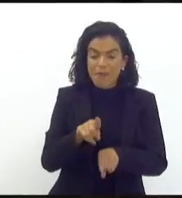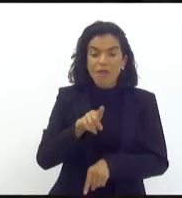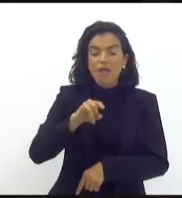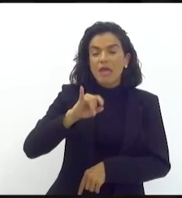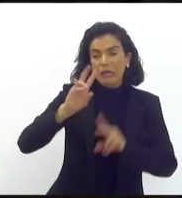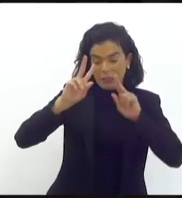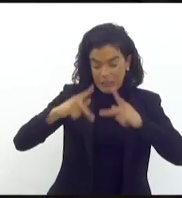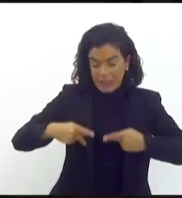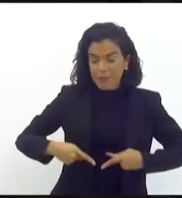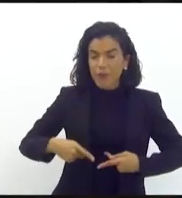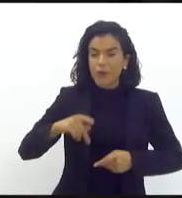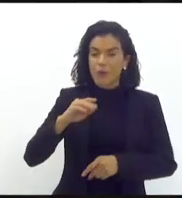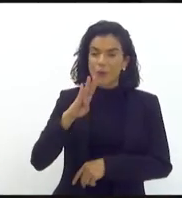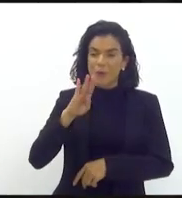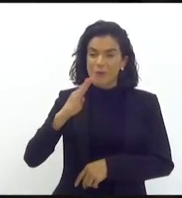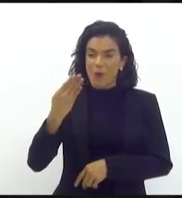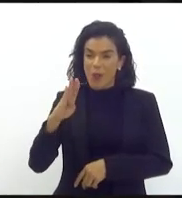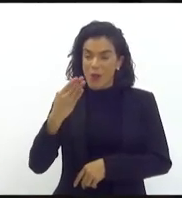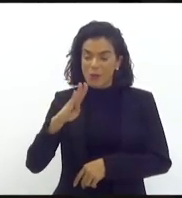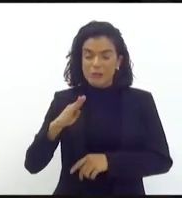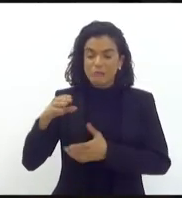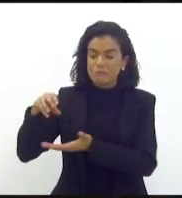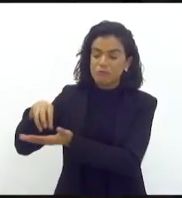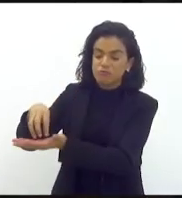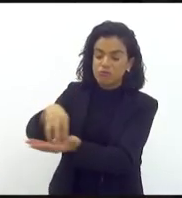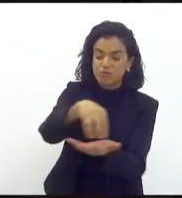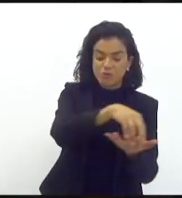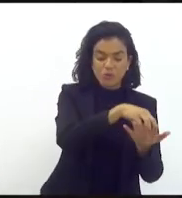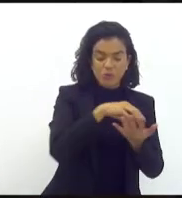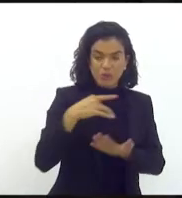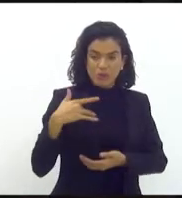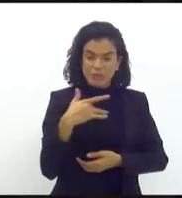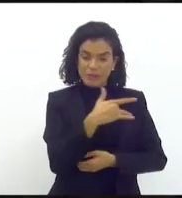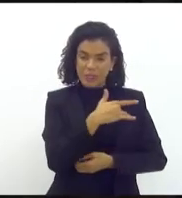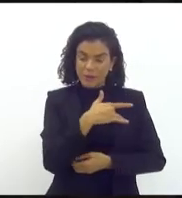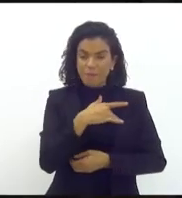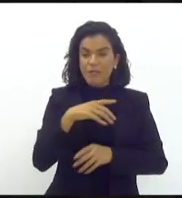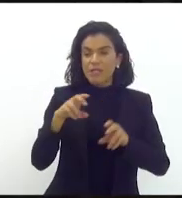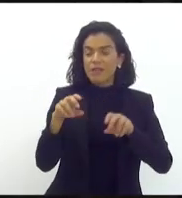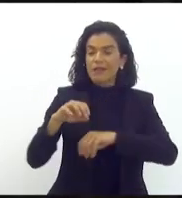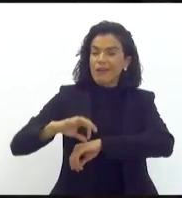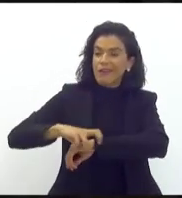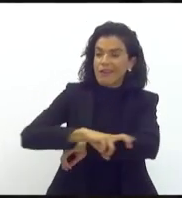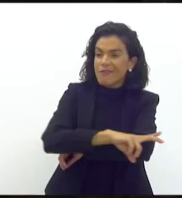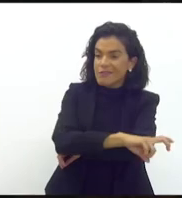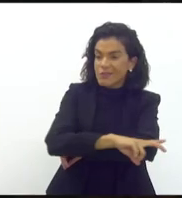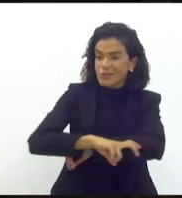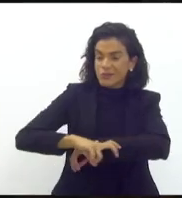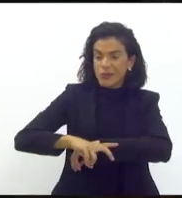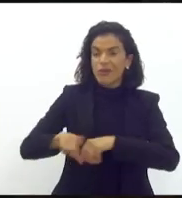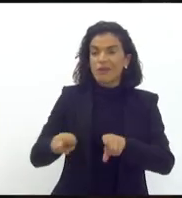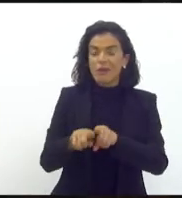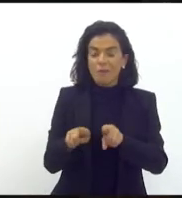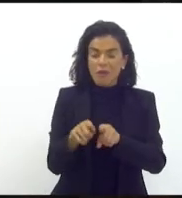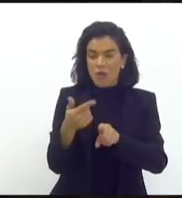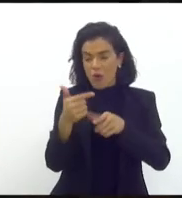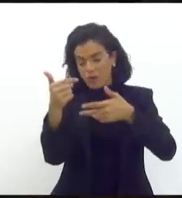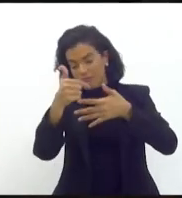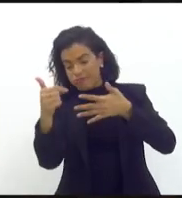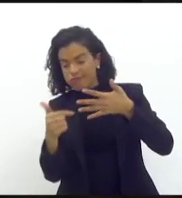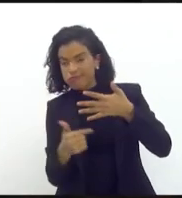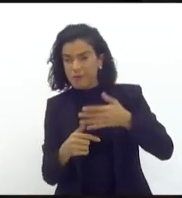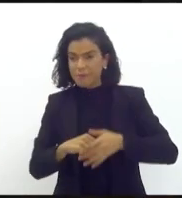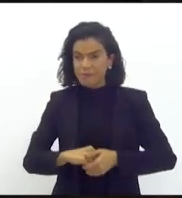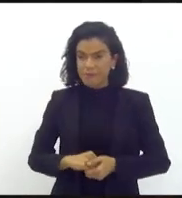em todas as unidades de saúde dotadas de infraestrutura estadual e dá outras providências